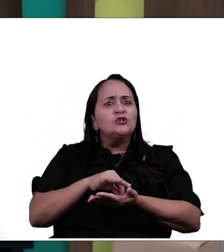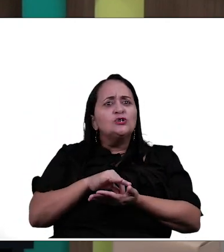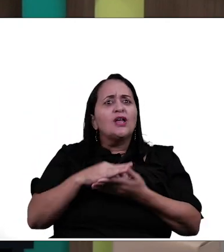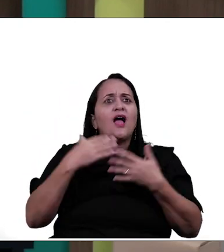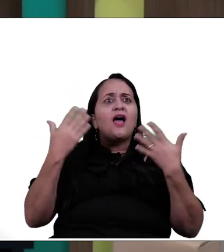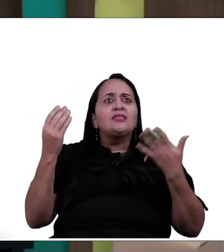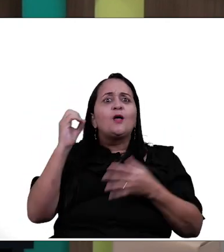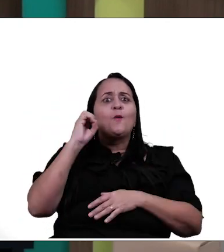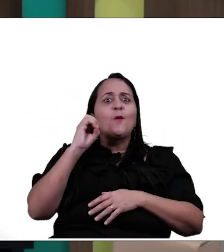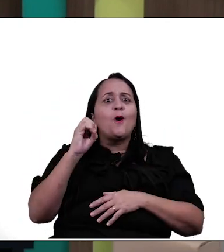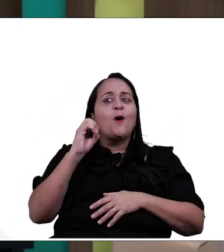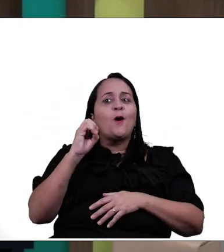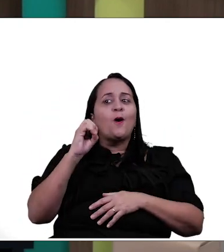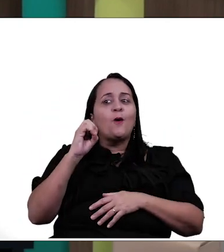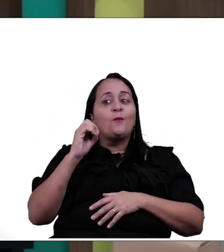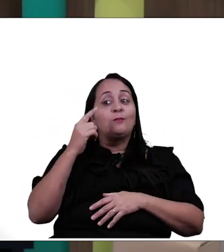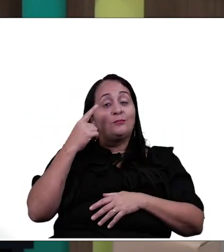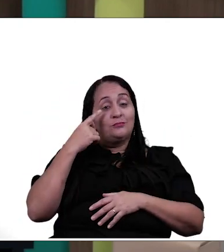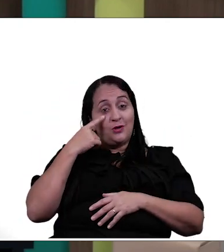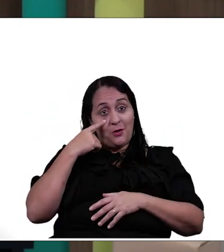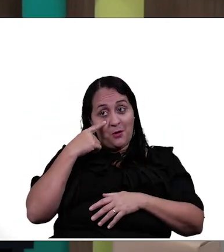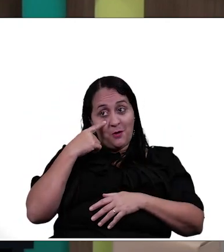3, 2. Eu vou ter